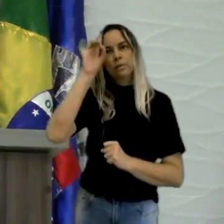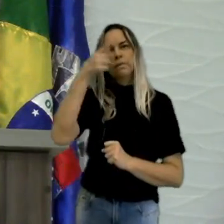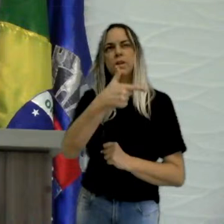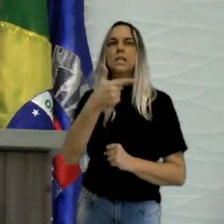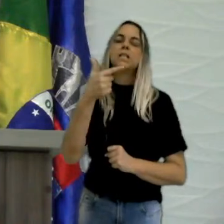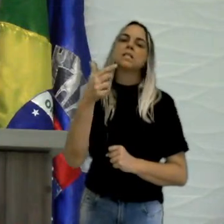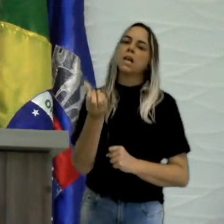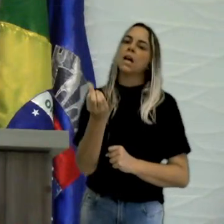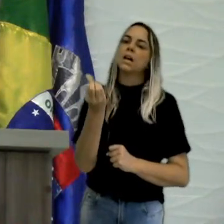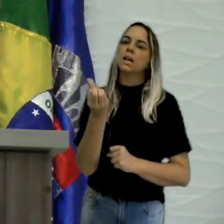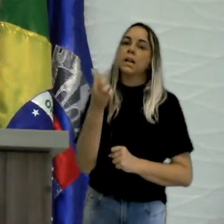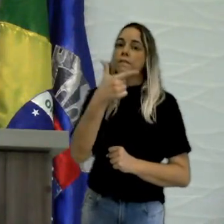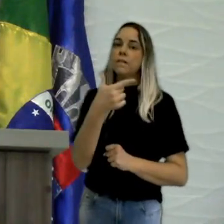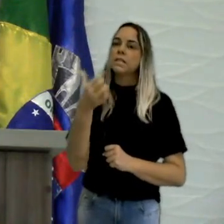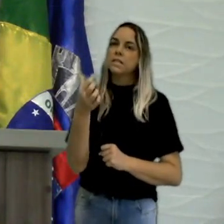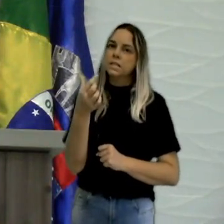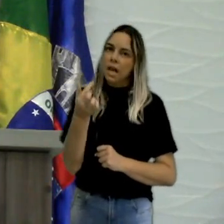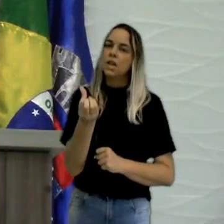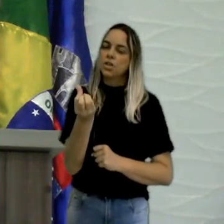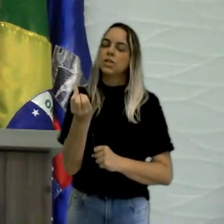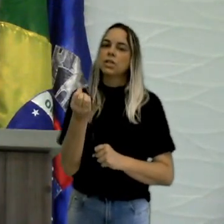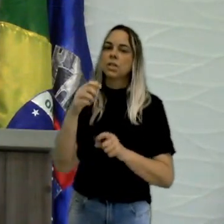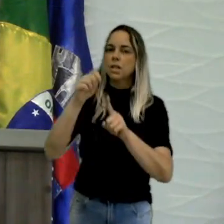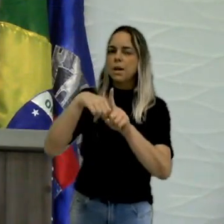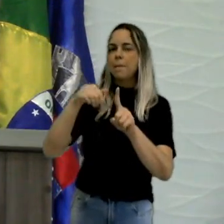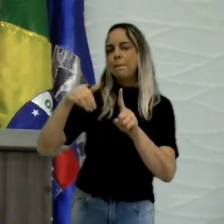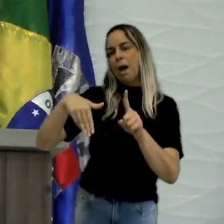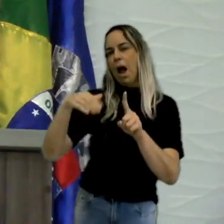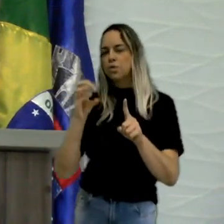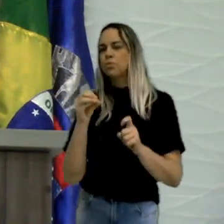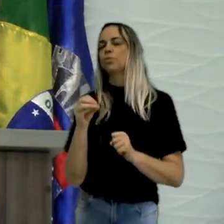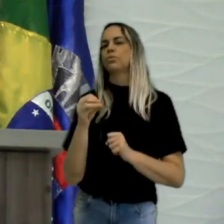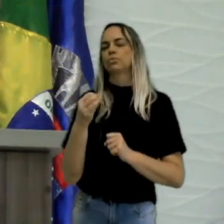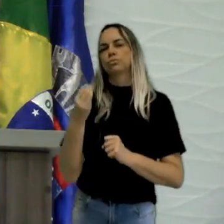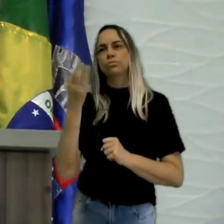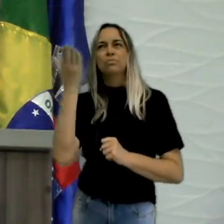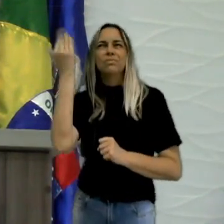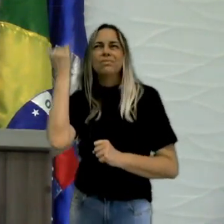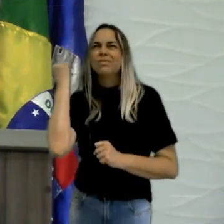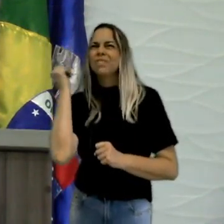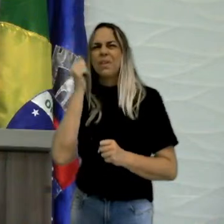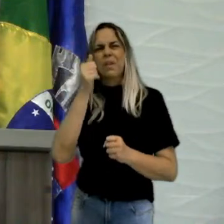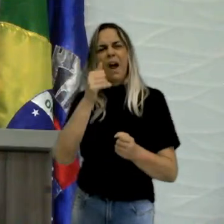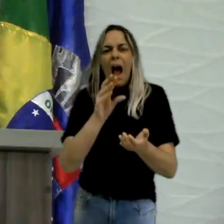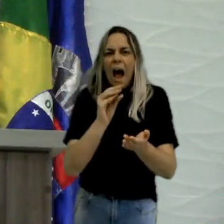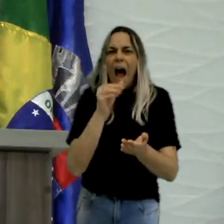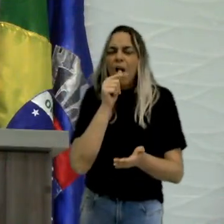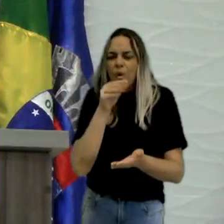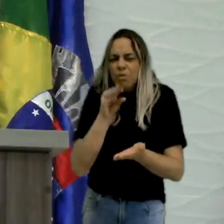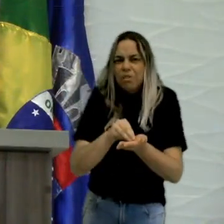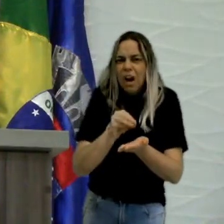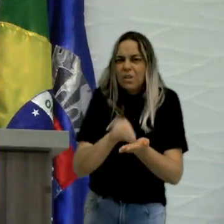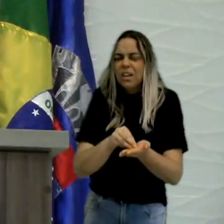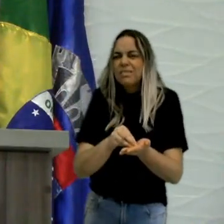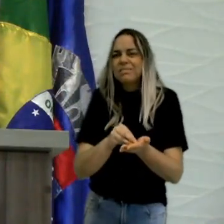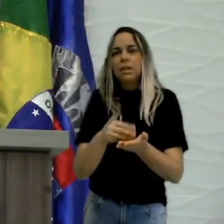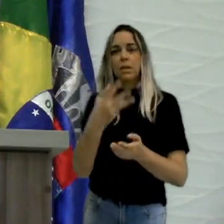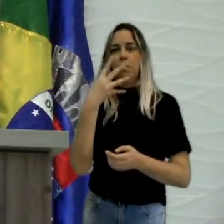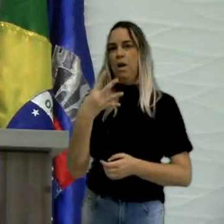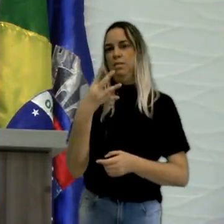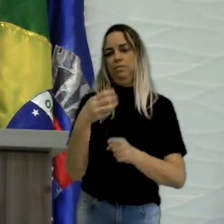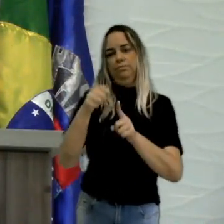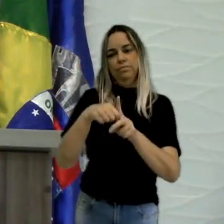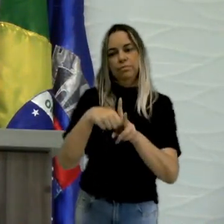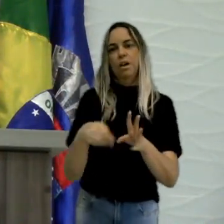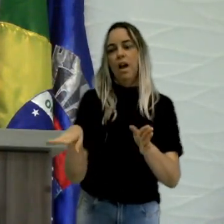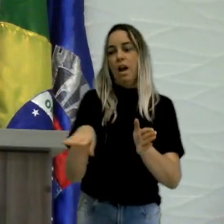rua Joaquim Soares chegou água, a rua que eu resido. Última vez que chegou água na rua Joaquim Soares foi 27 de novembro. Hoje está fazendo 4 meses que não chega